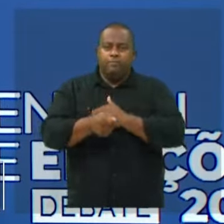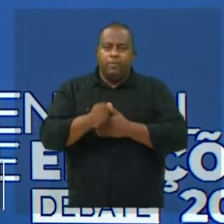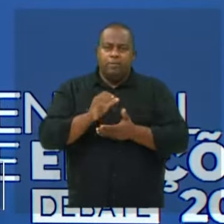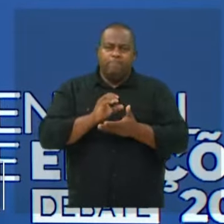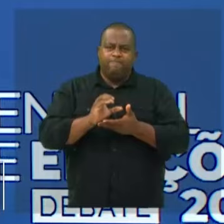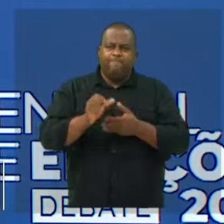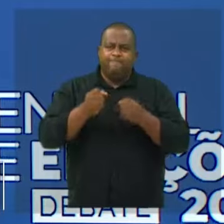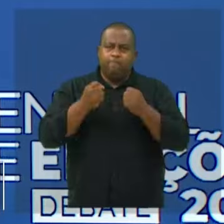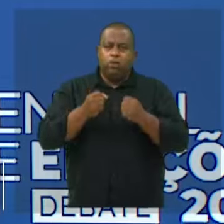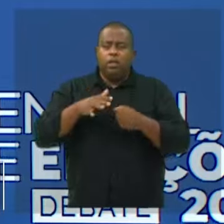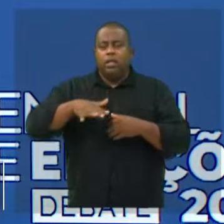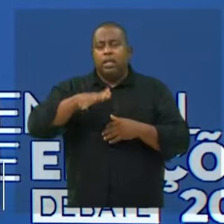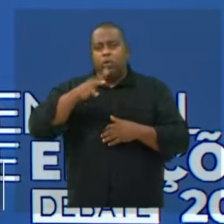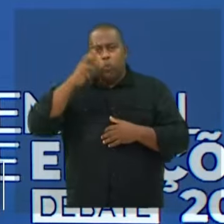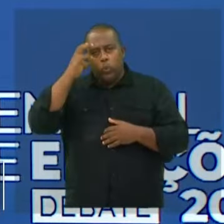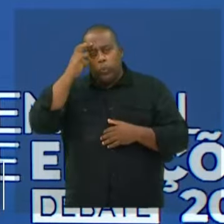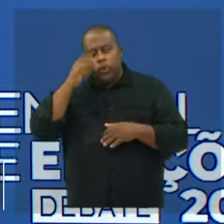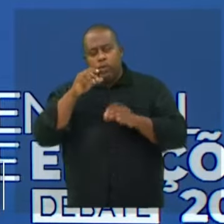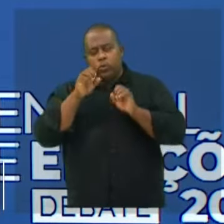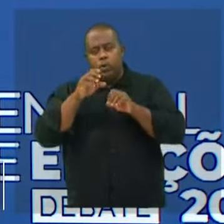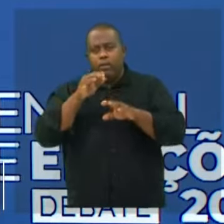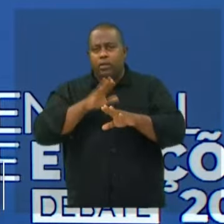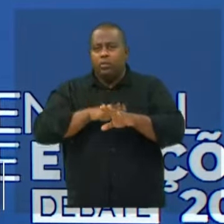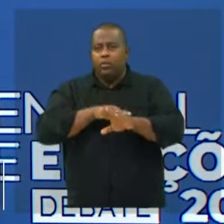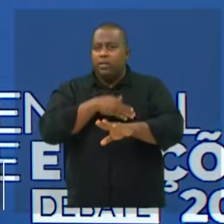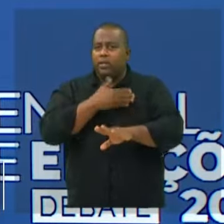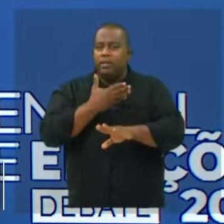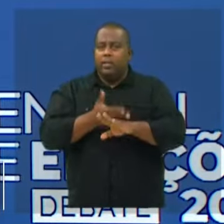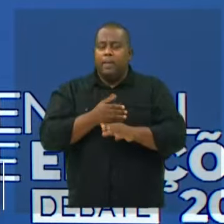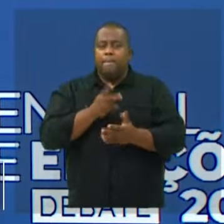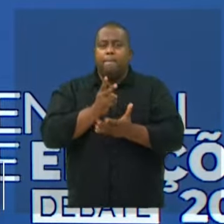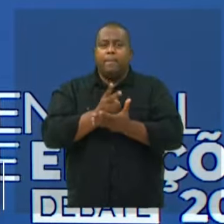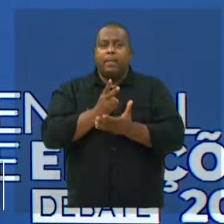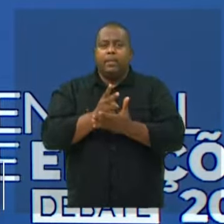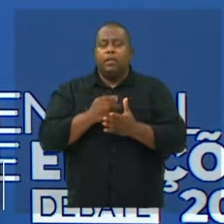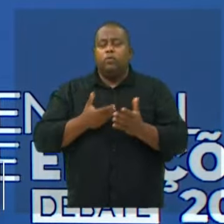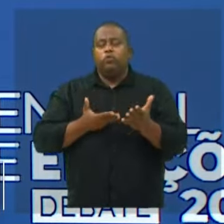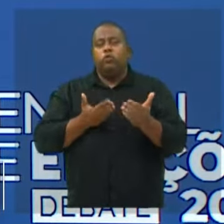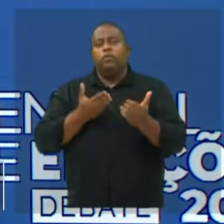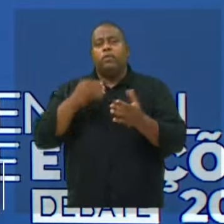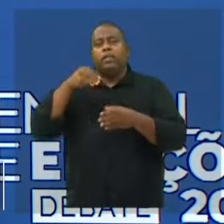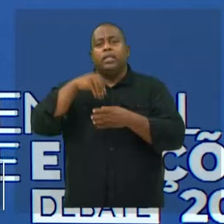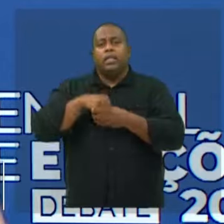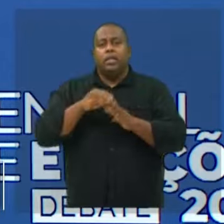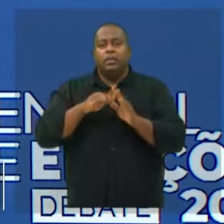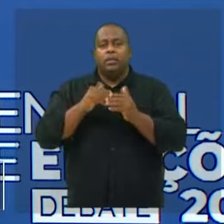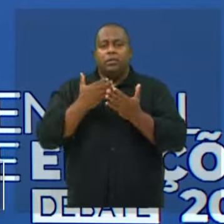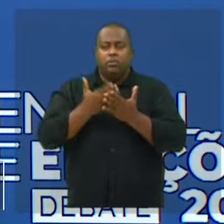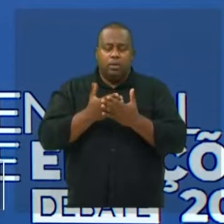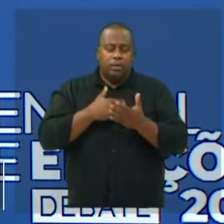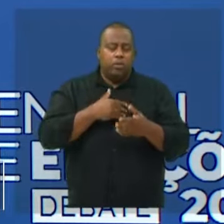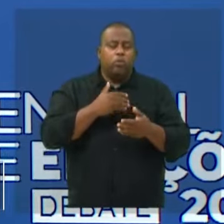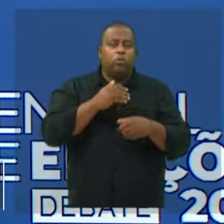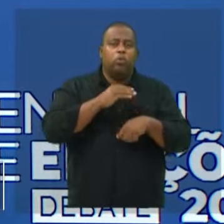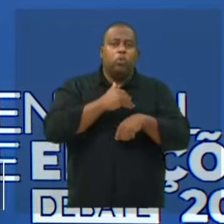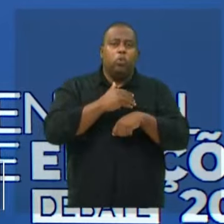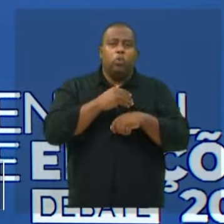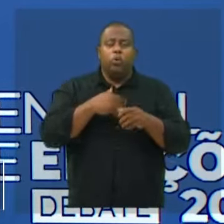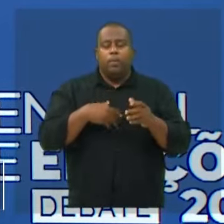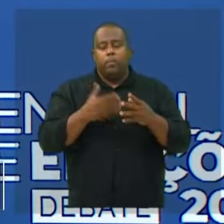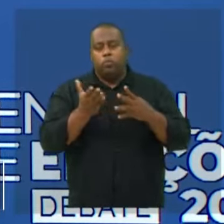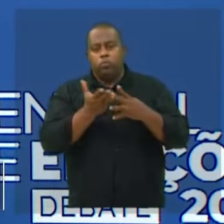esporte em Cultura em educação integral nós vamos manter esse jovem dentro da escola estudando em um turno aprendendo